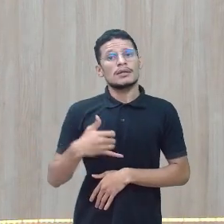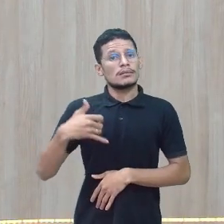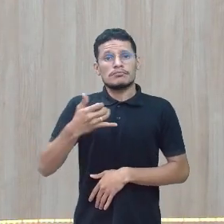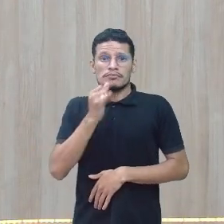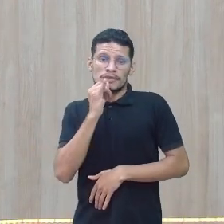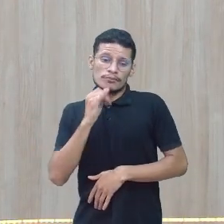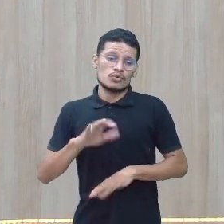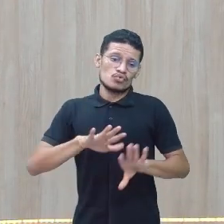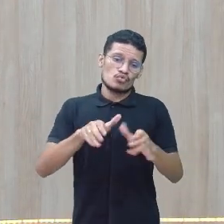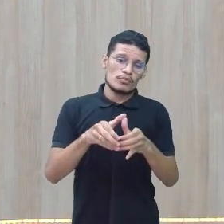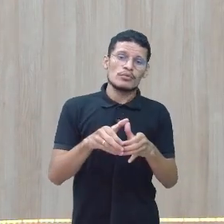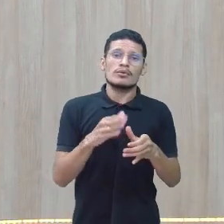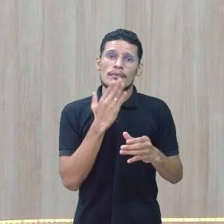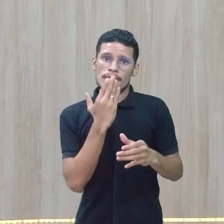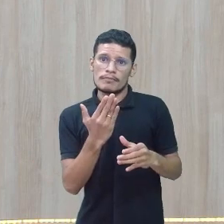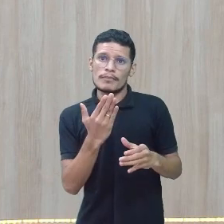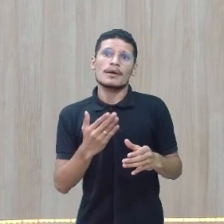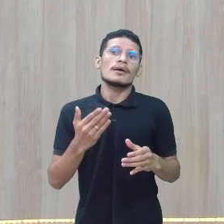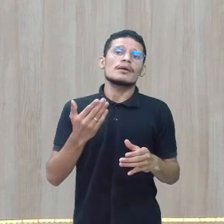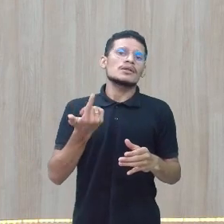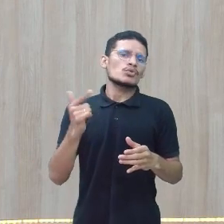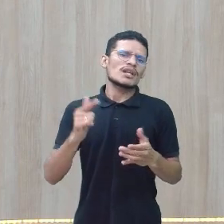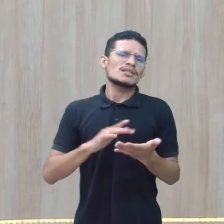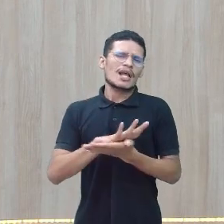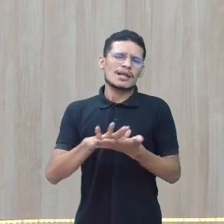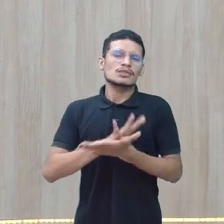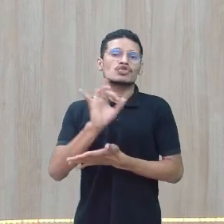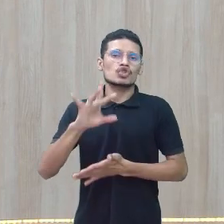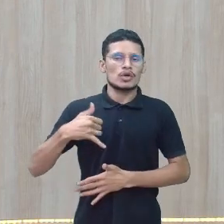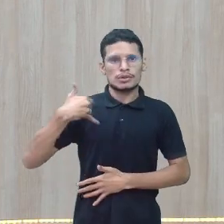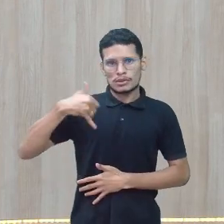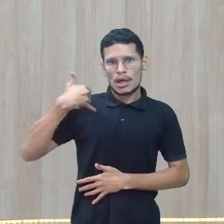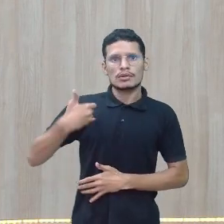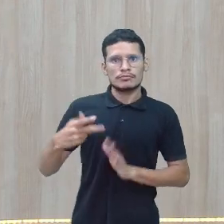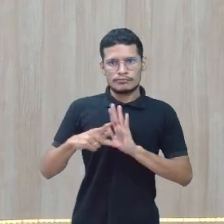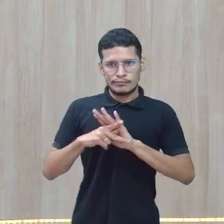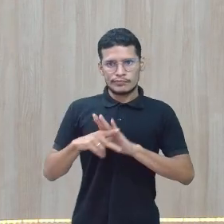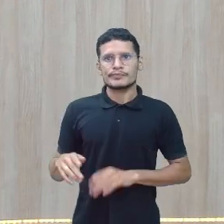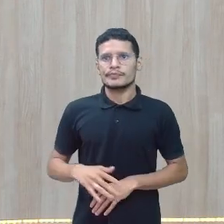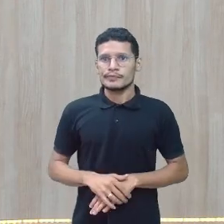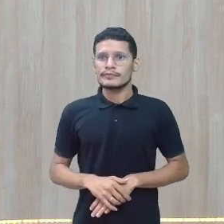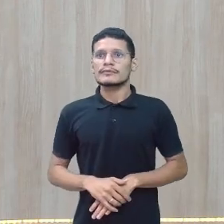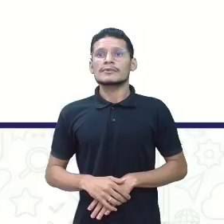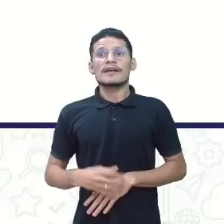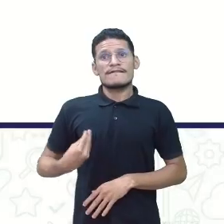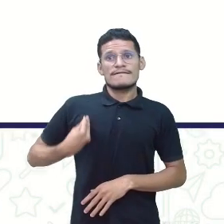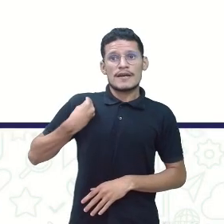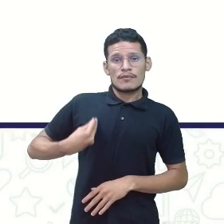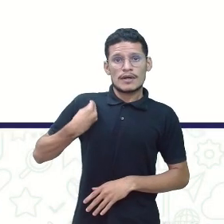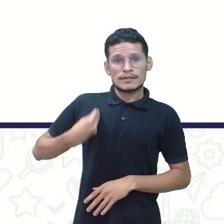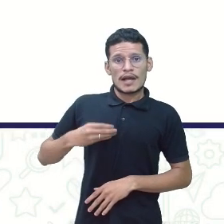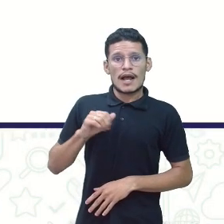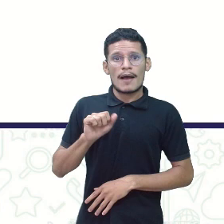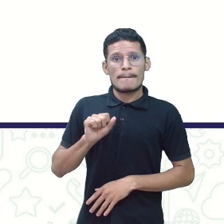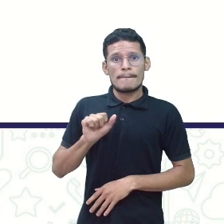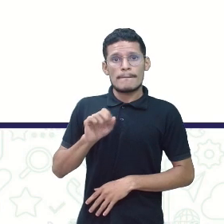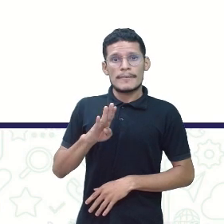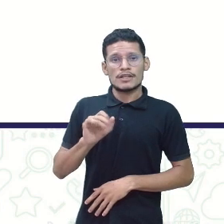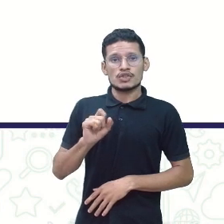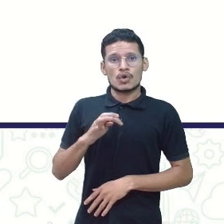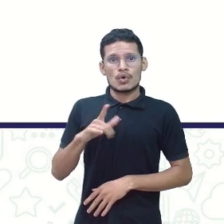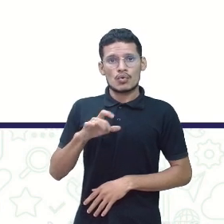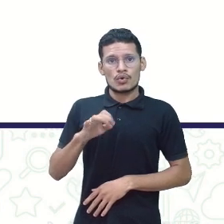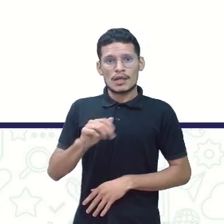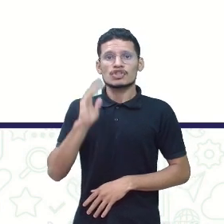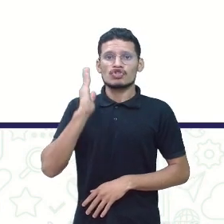futebol composto sem as coisas extras, somente pelos 11 jogadores, tá certo? A frequência absoluta foi a primeira definição que a